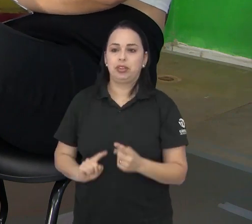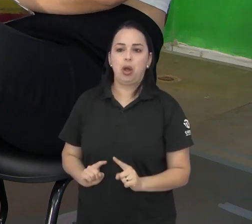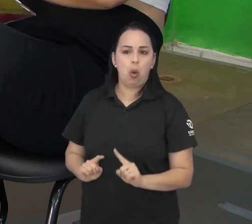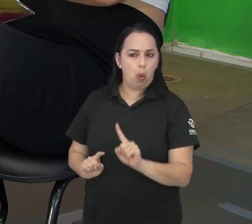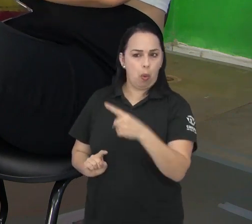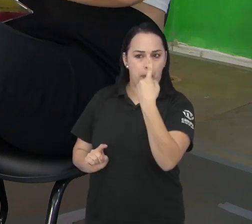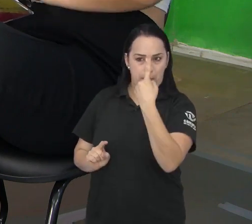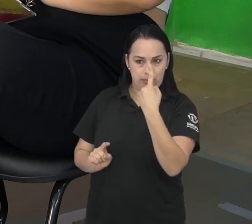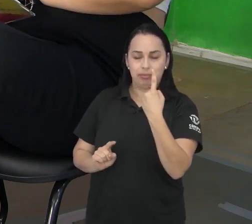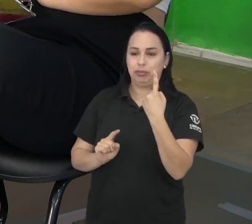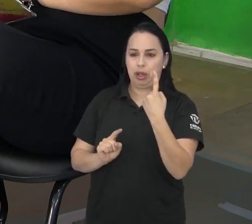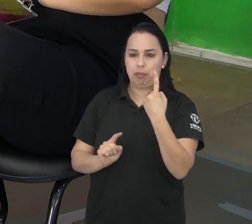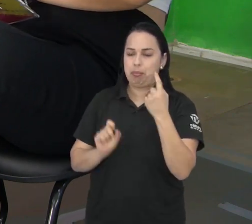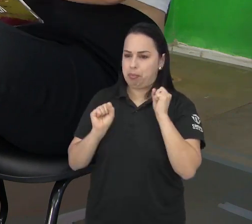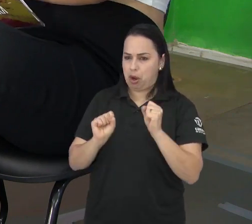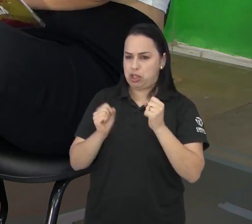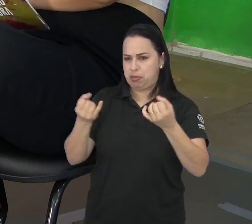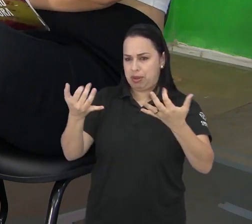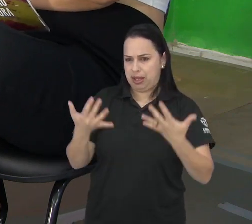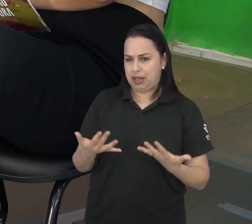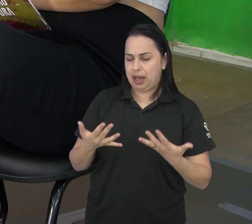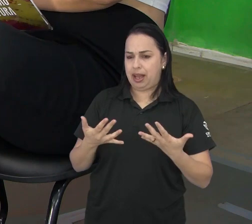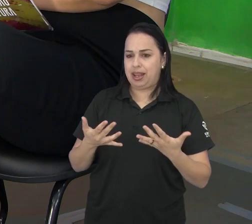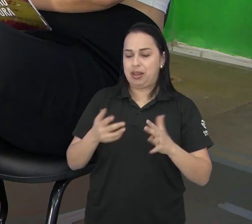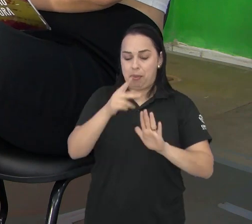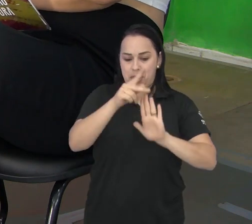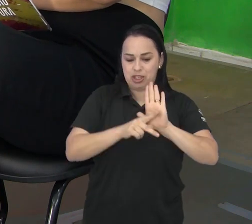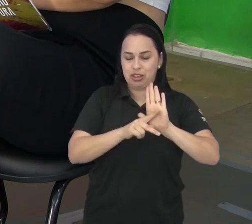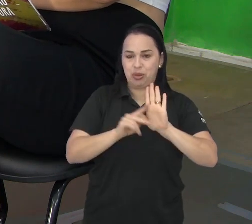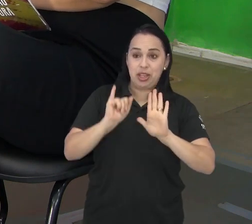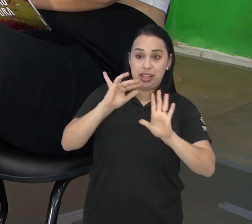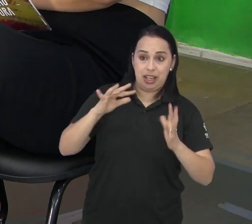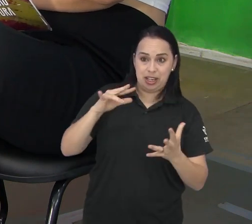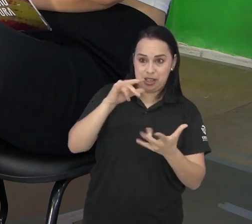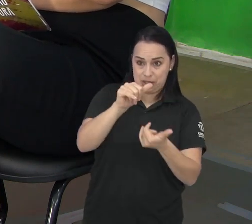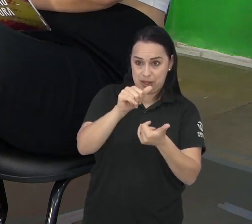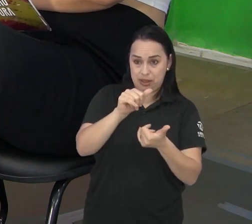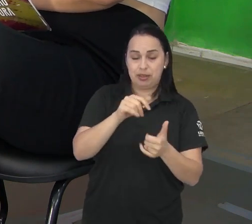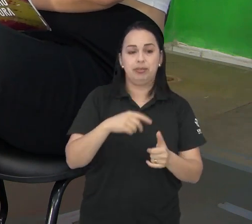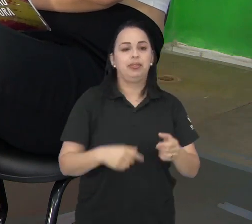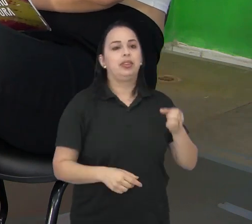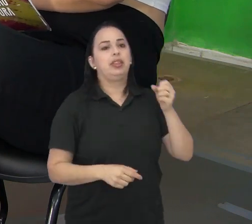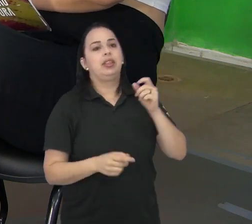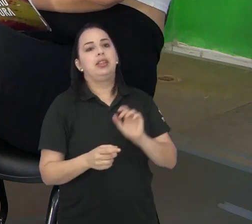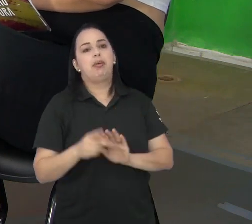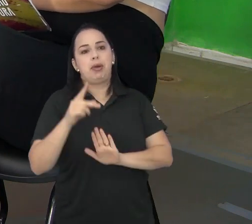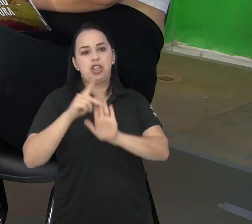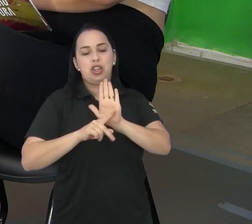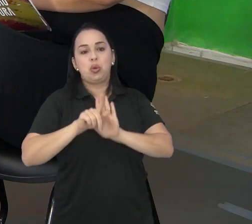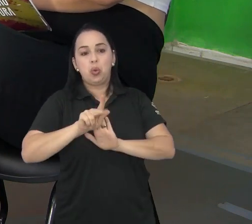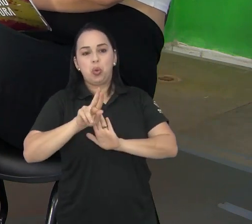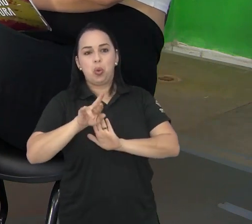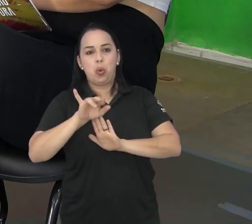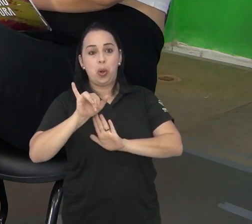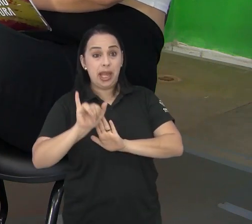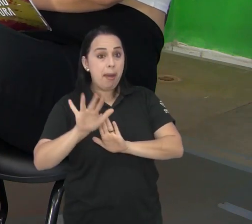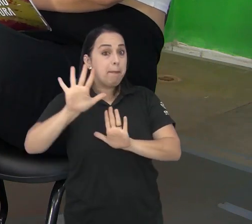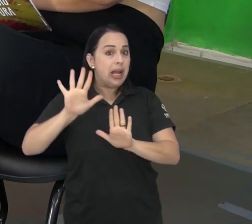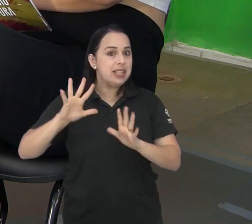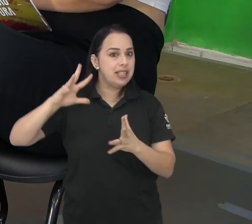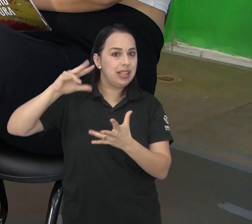pode falar de uma delas, que é a Guri International Band? O Guri International Band foi um grupo musical que eu criei